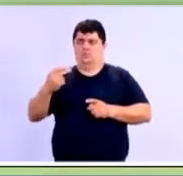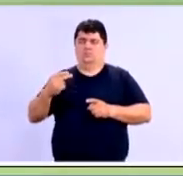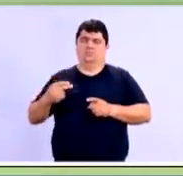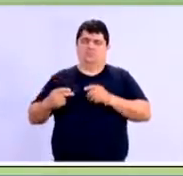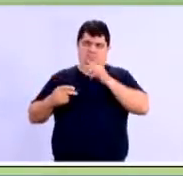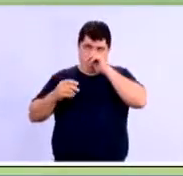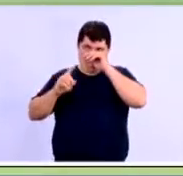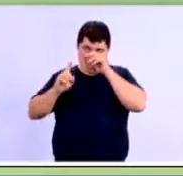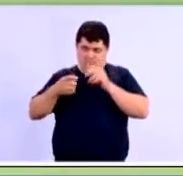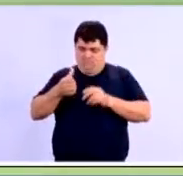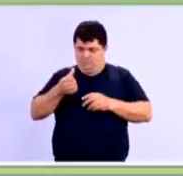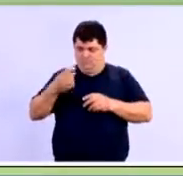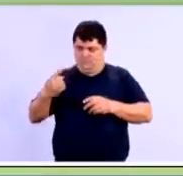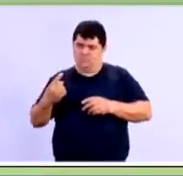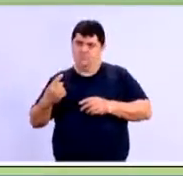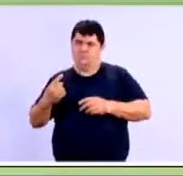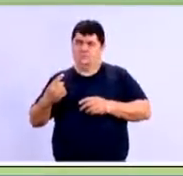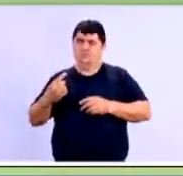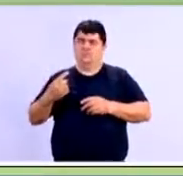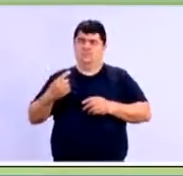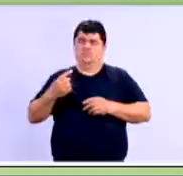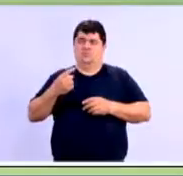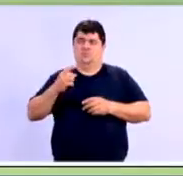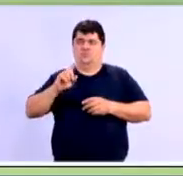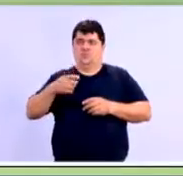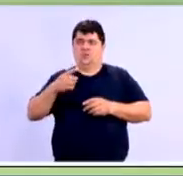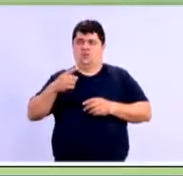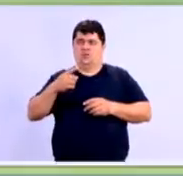foi 1,61 vezes,